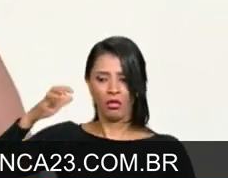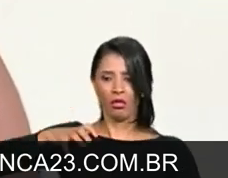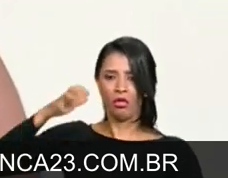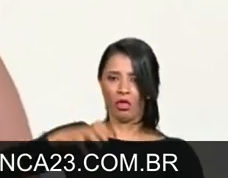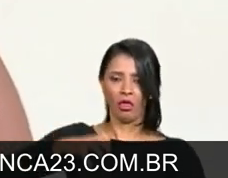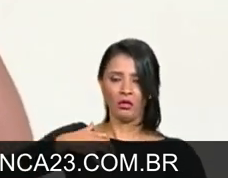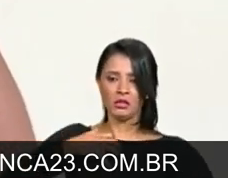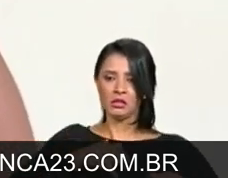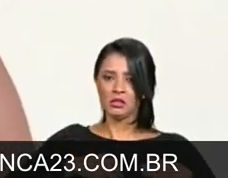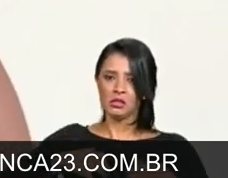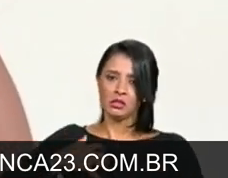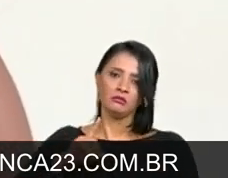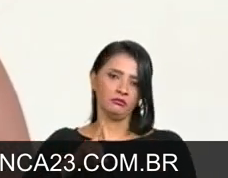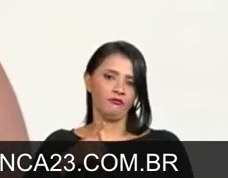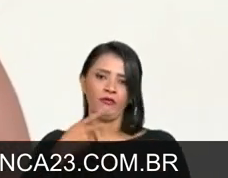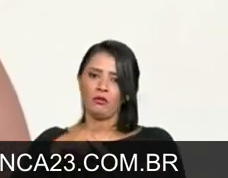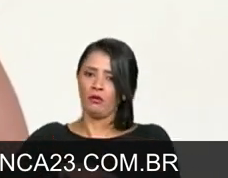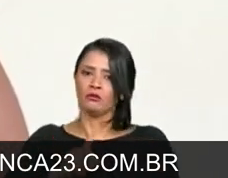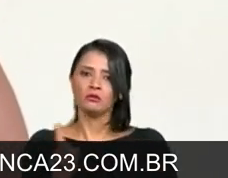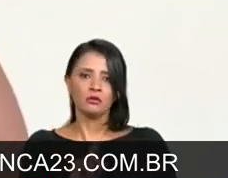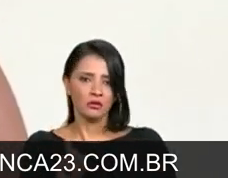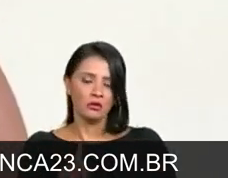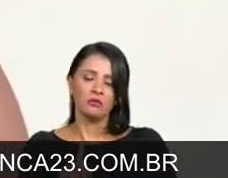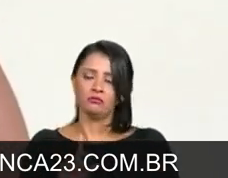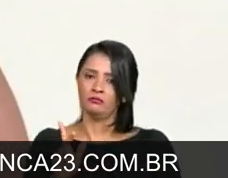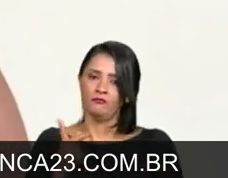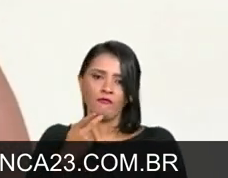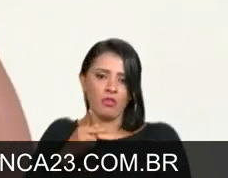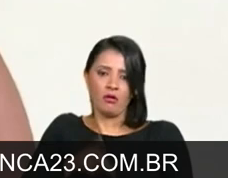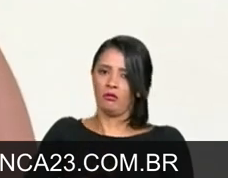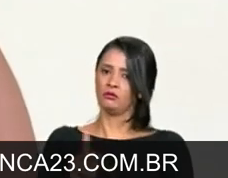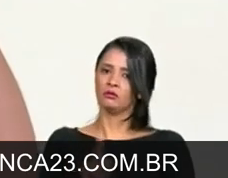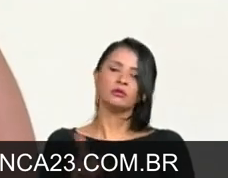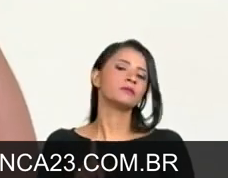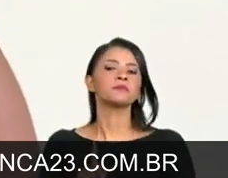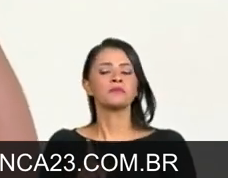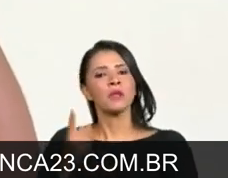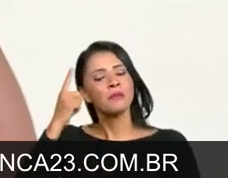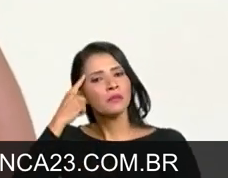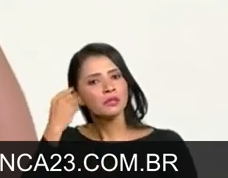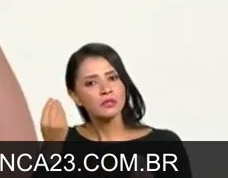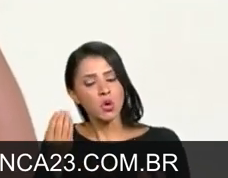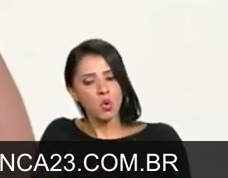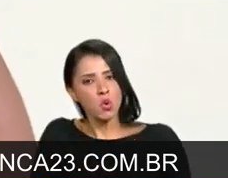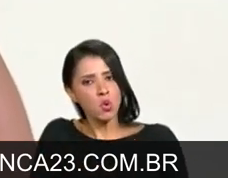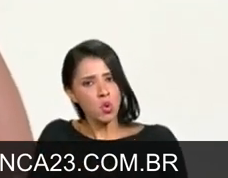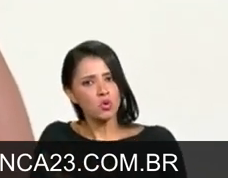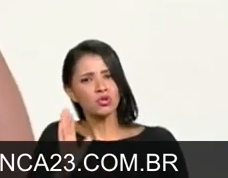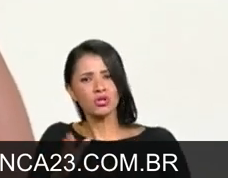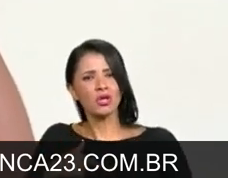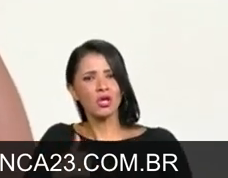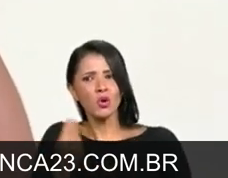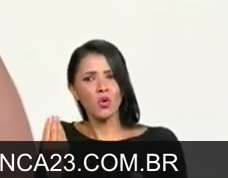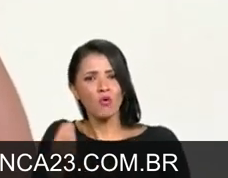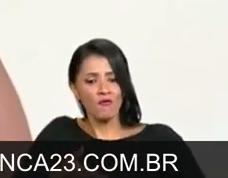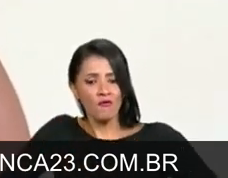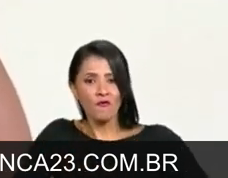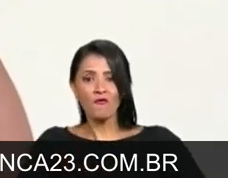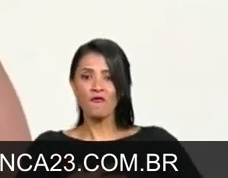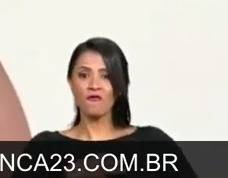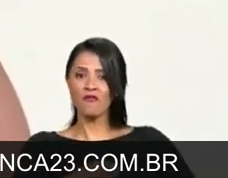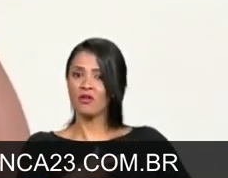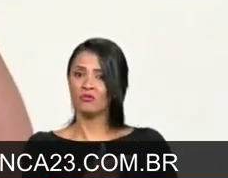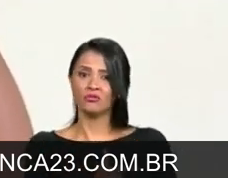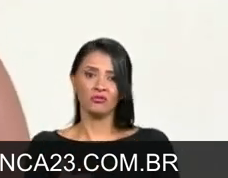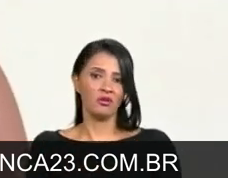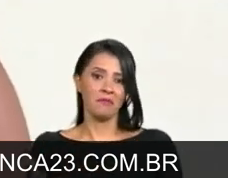em nada não seria uma verdade. Não seria uma verdade, assim, imaginar que hoje eu jamais teria um filho